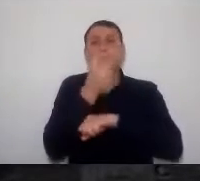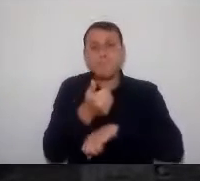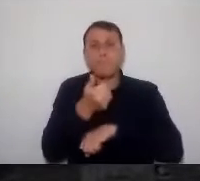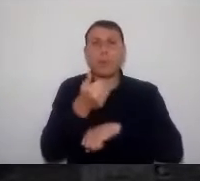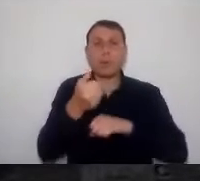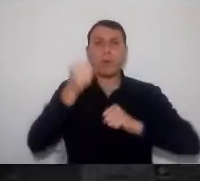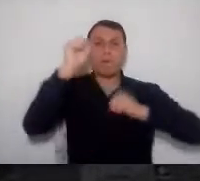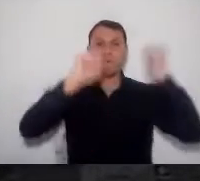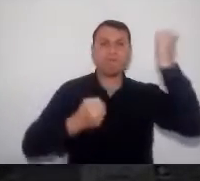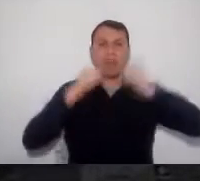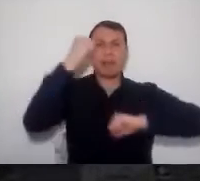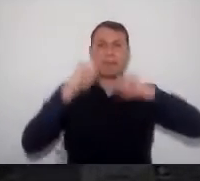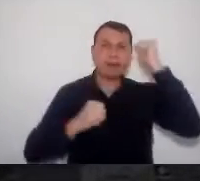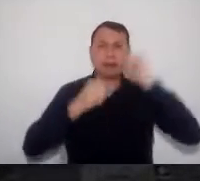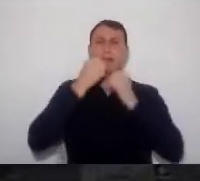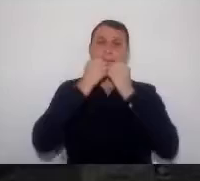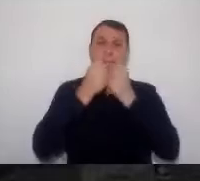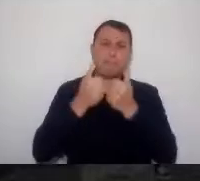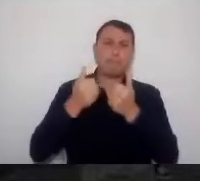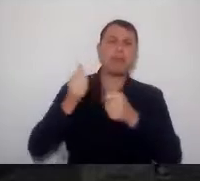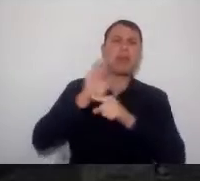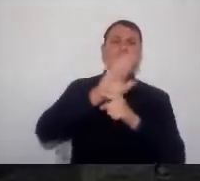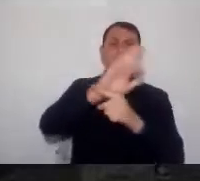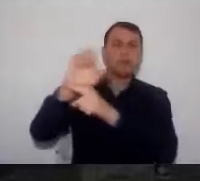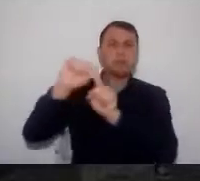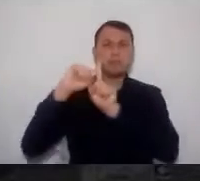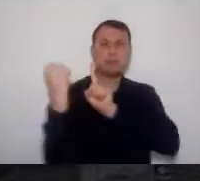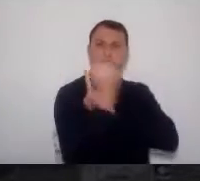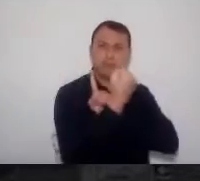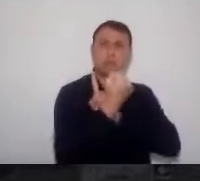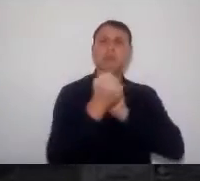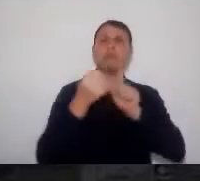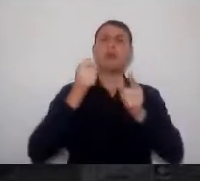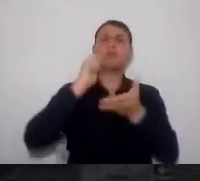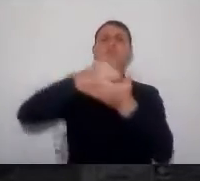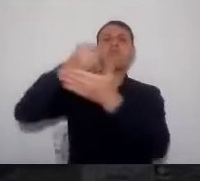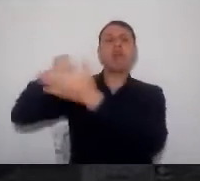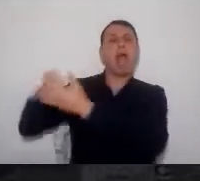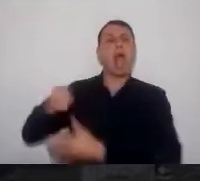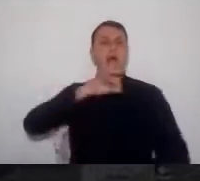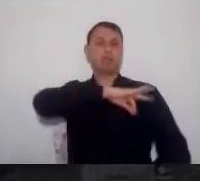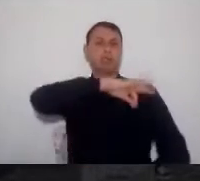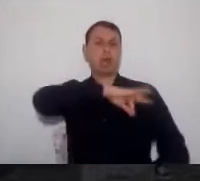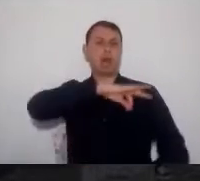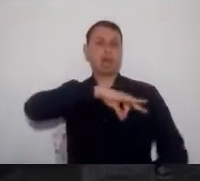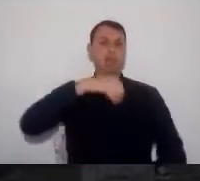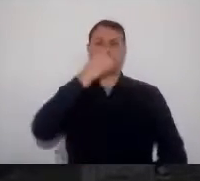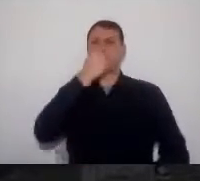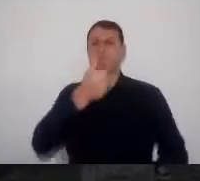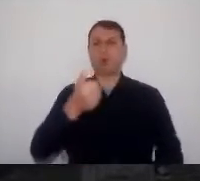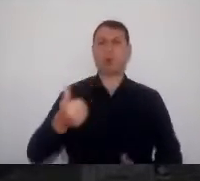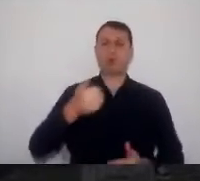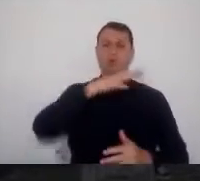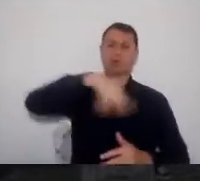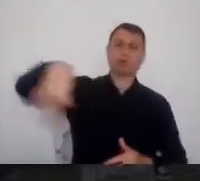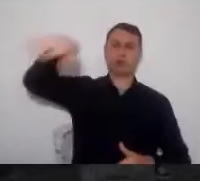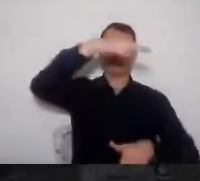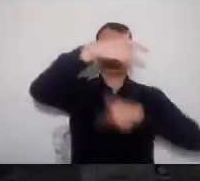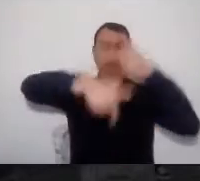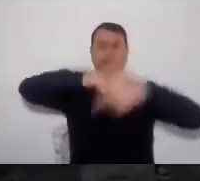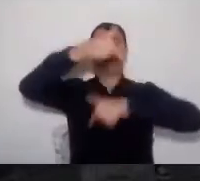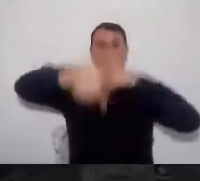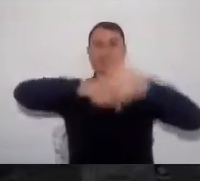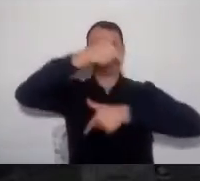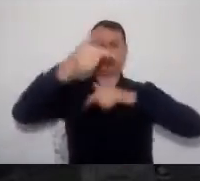fábrica, produz bens necessários à vida em sociedade e paga salários decentes para os trabalhadores